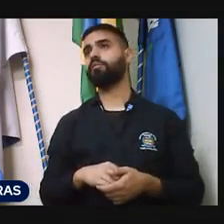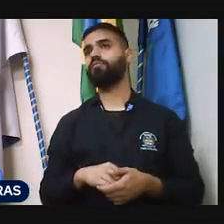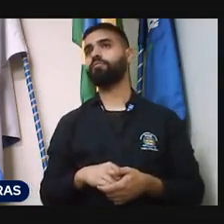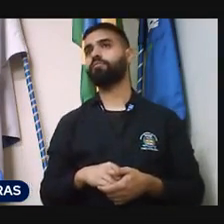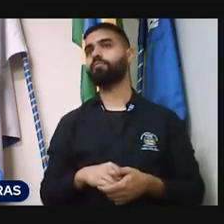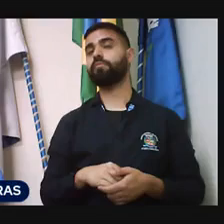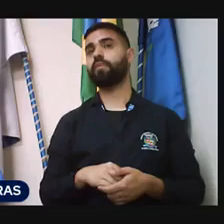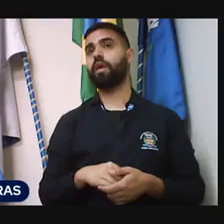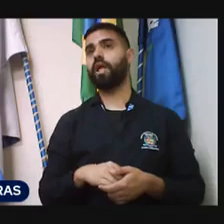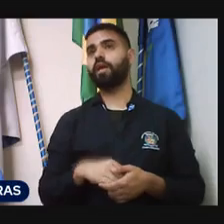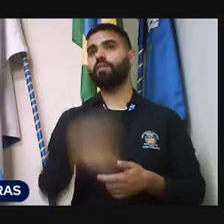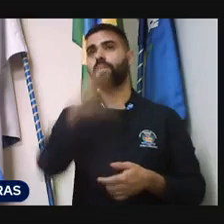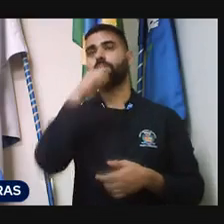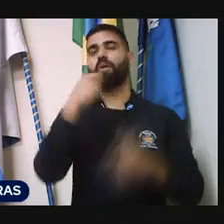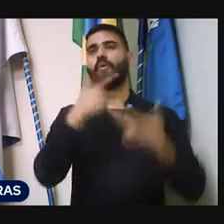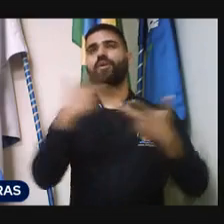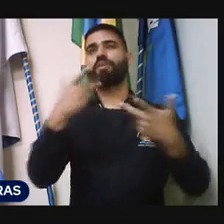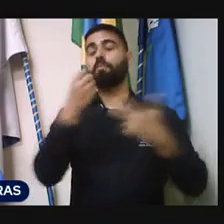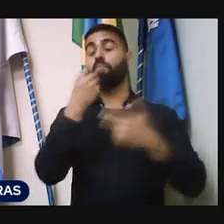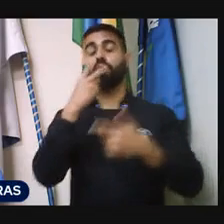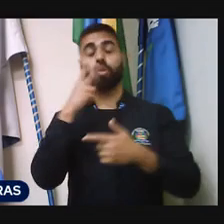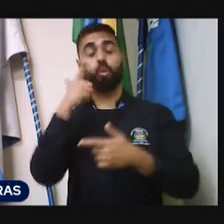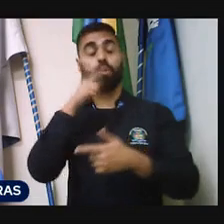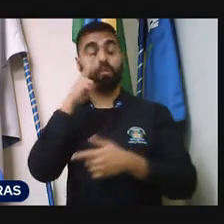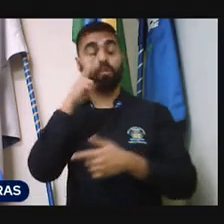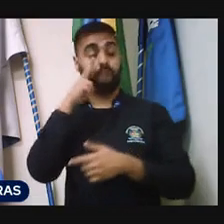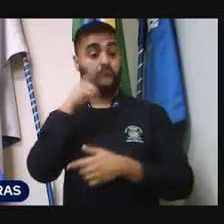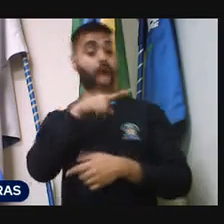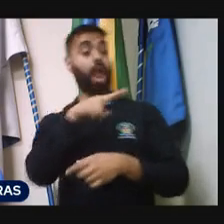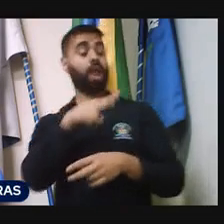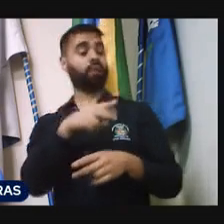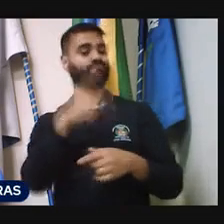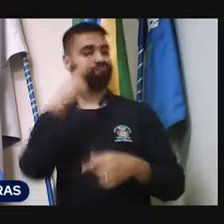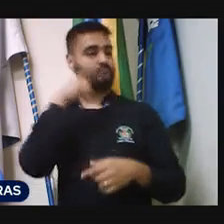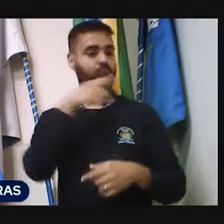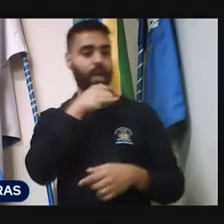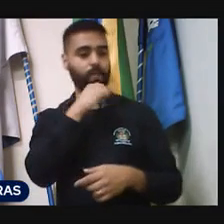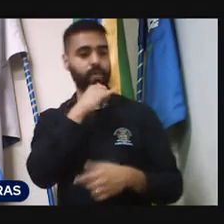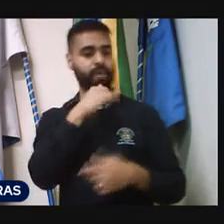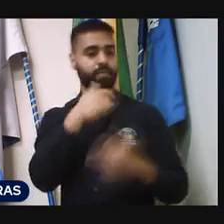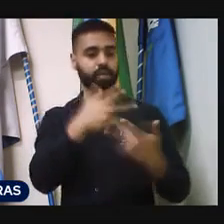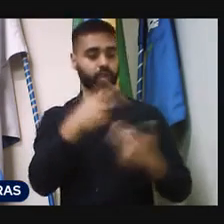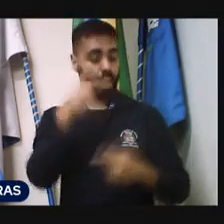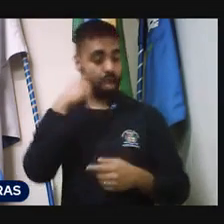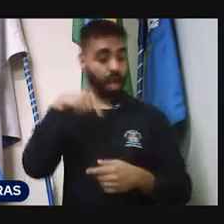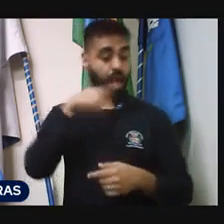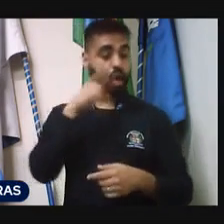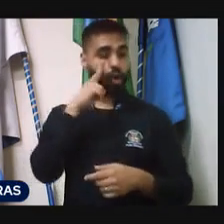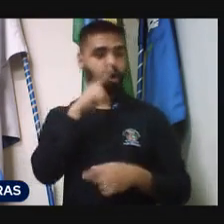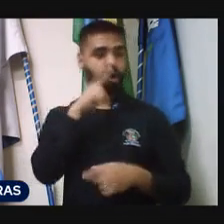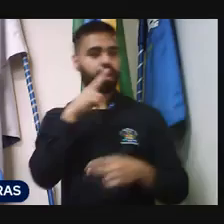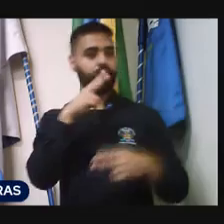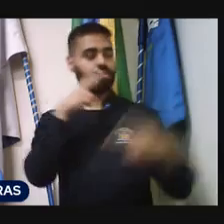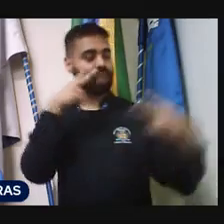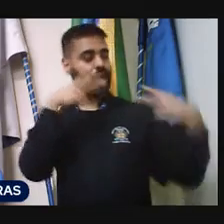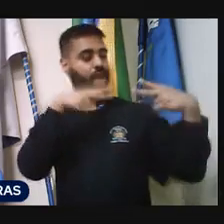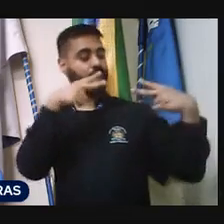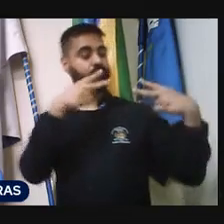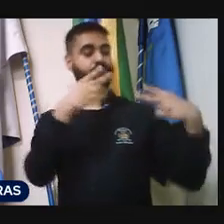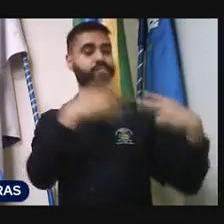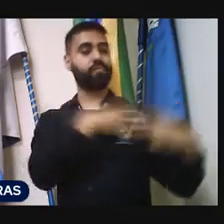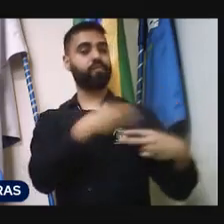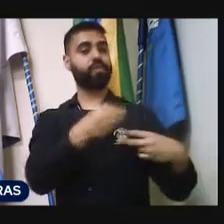enxergar o alimento e depois o poder olhar com clareza para um filho